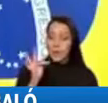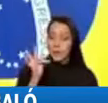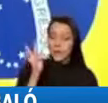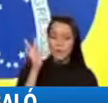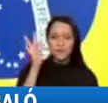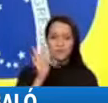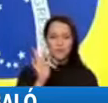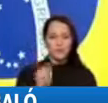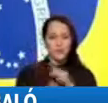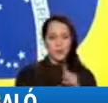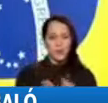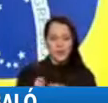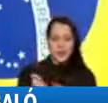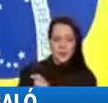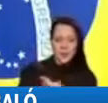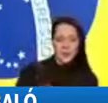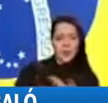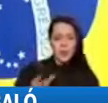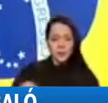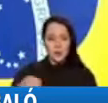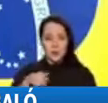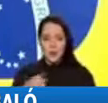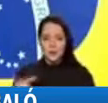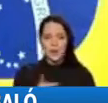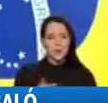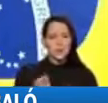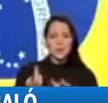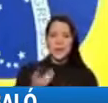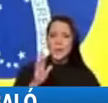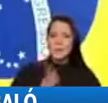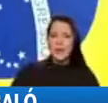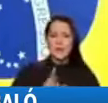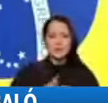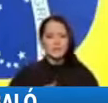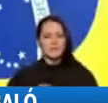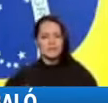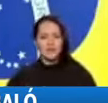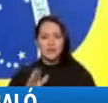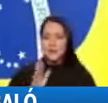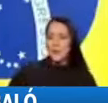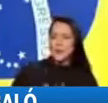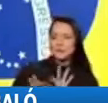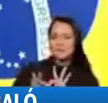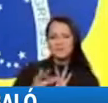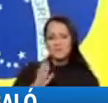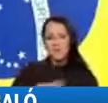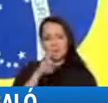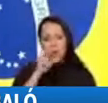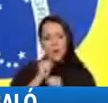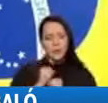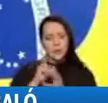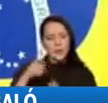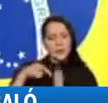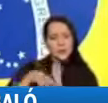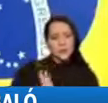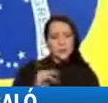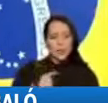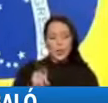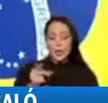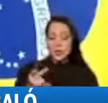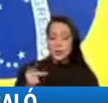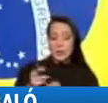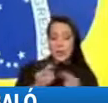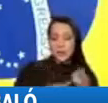Brasil promete o maior diversificação e o maior aprofundamento da relação aos entre os